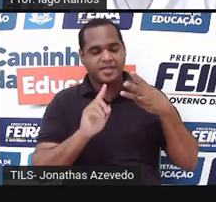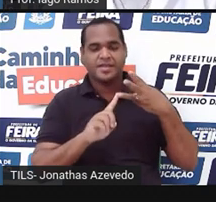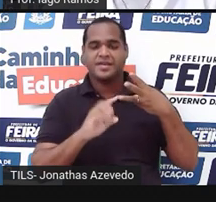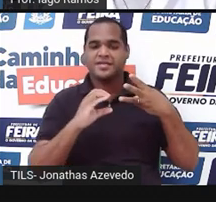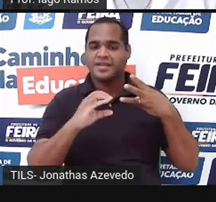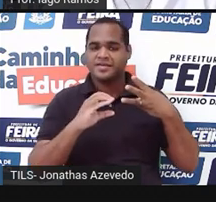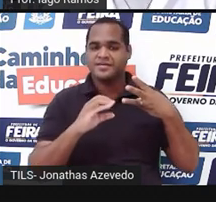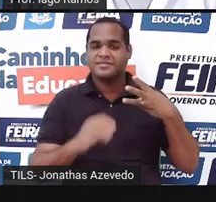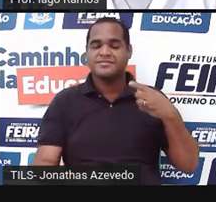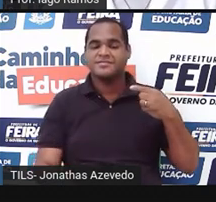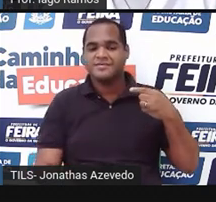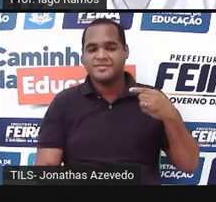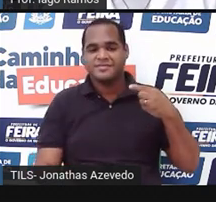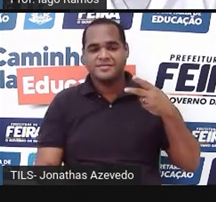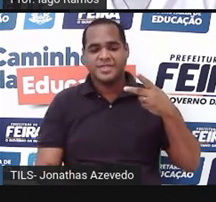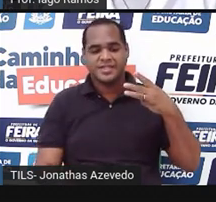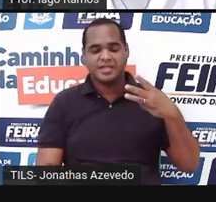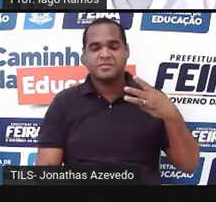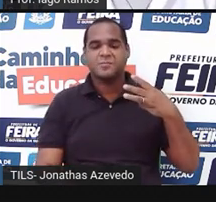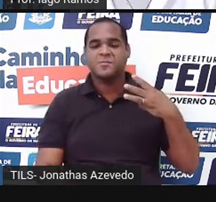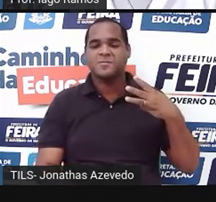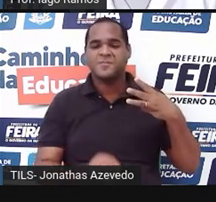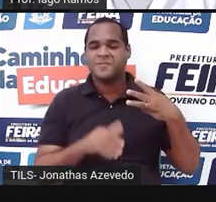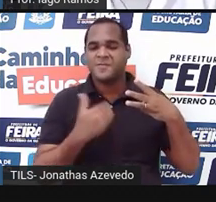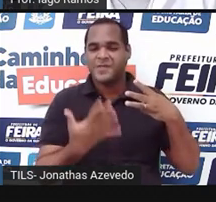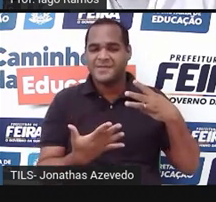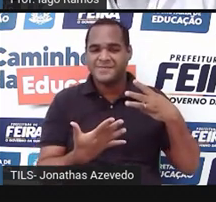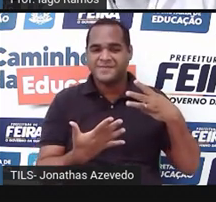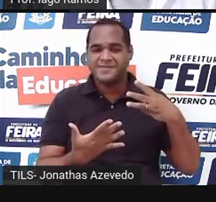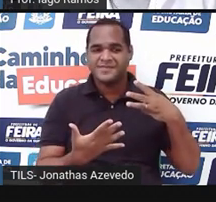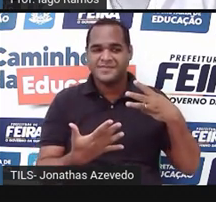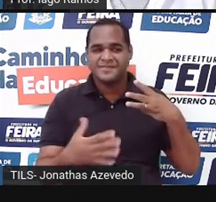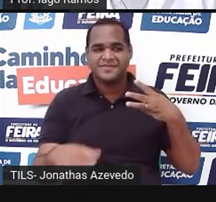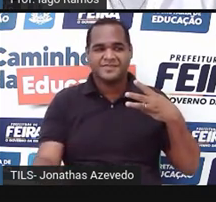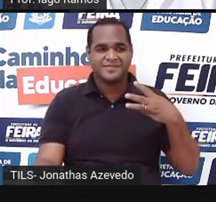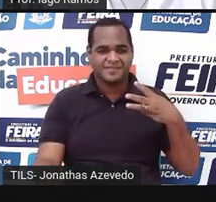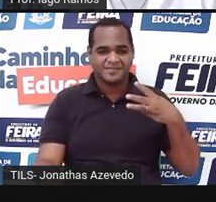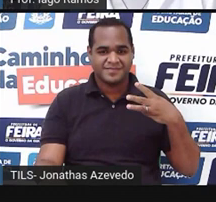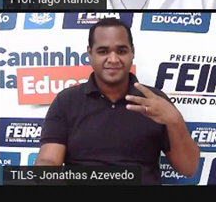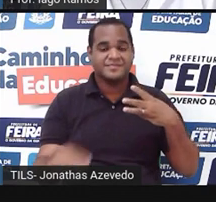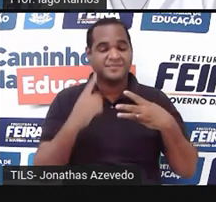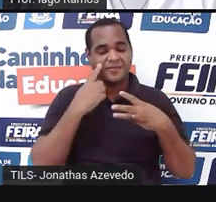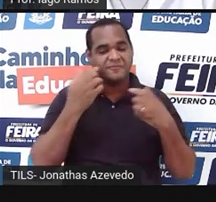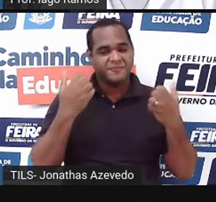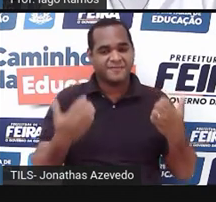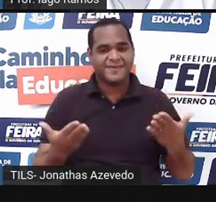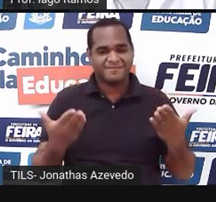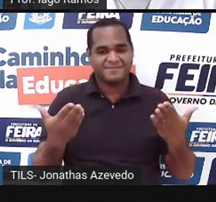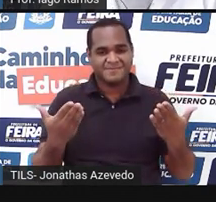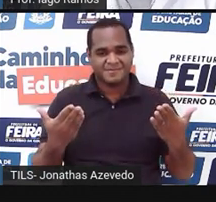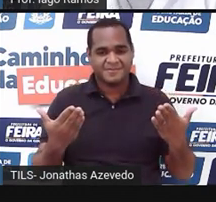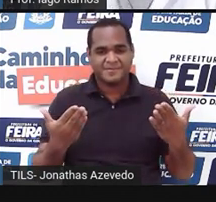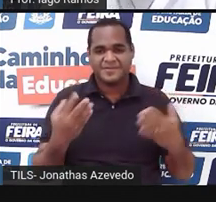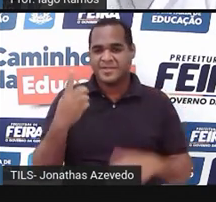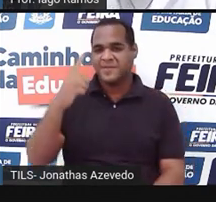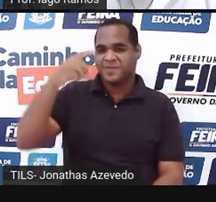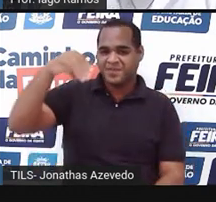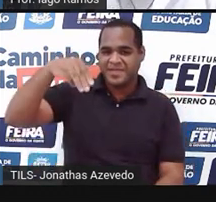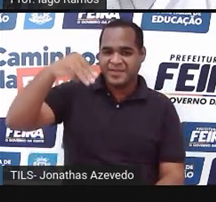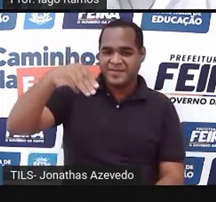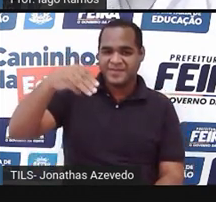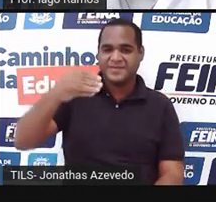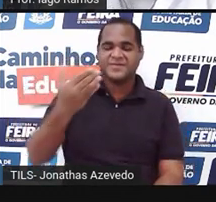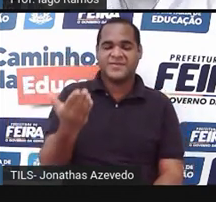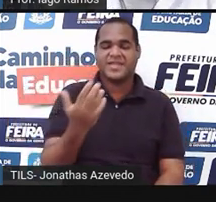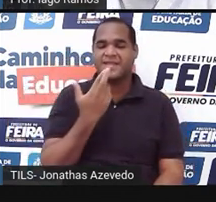é o número 3 ou letras e é o número quatro eu vou te dar aí é um minutinho